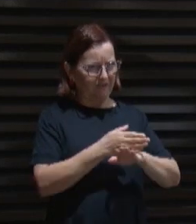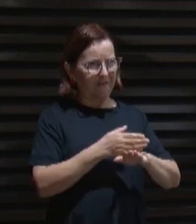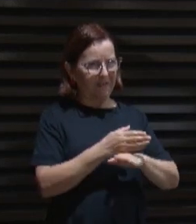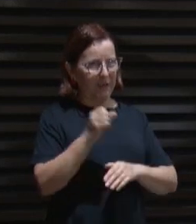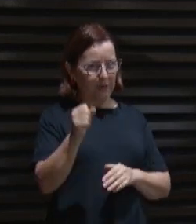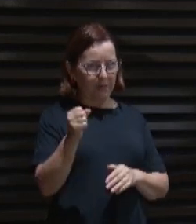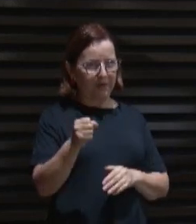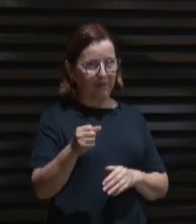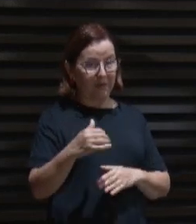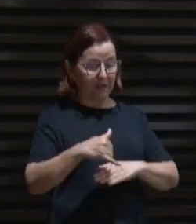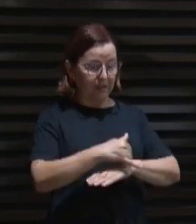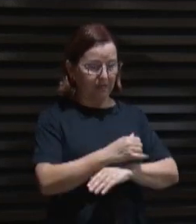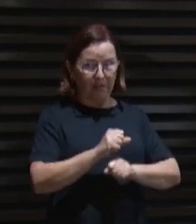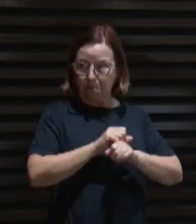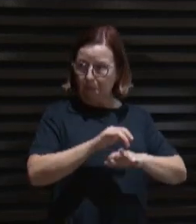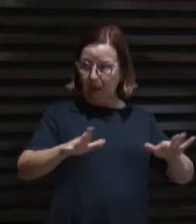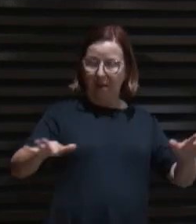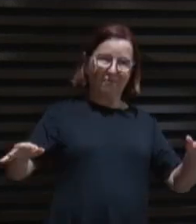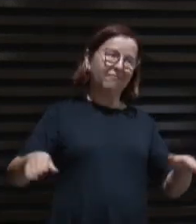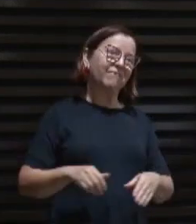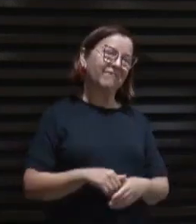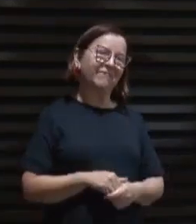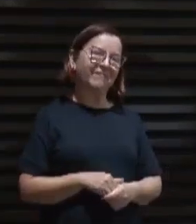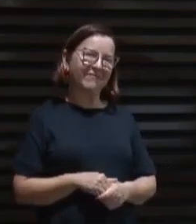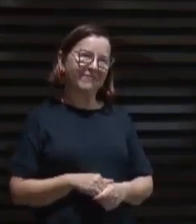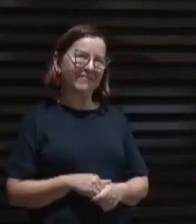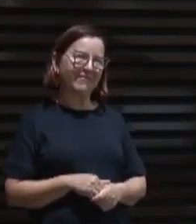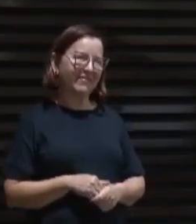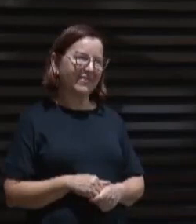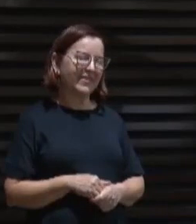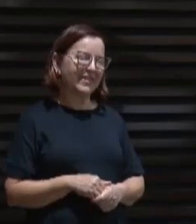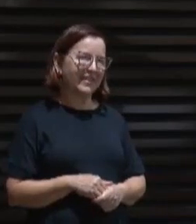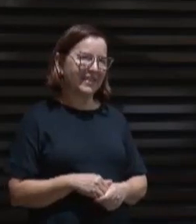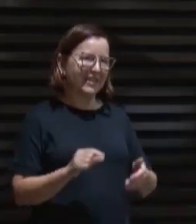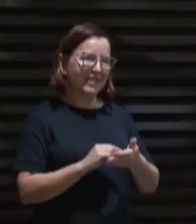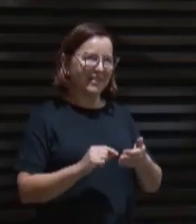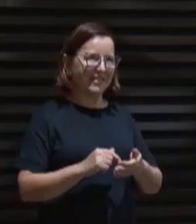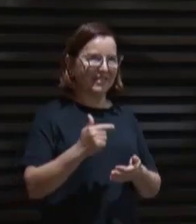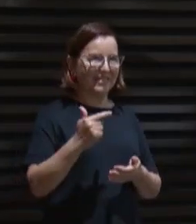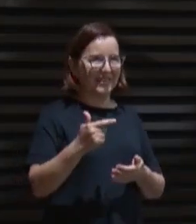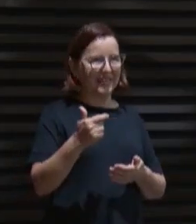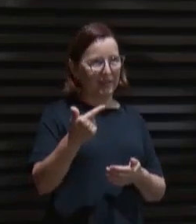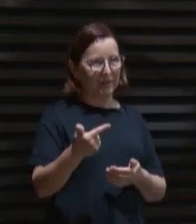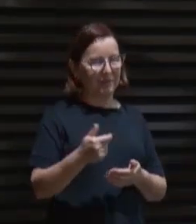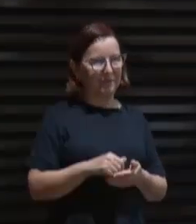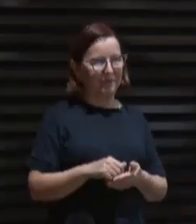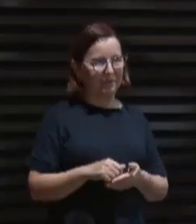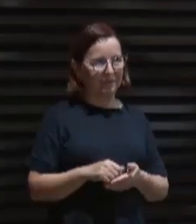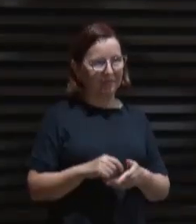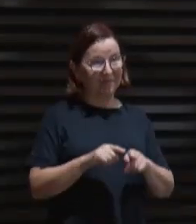vão ficar dispersas. Ficarão dispersas. Versículo 32.